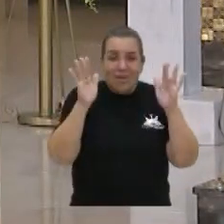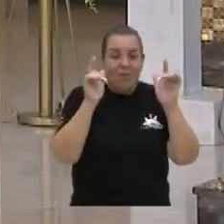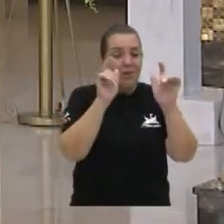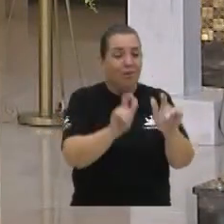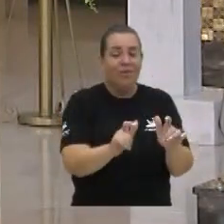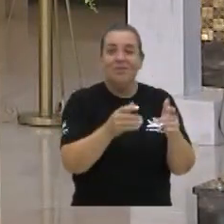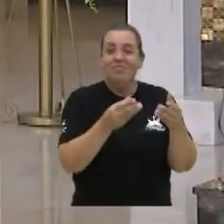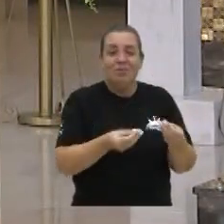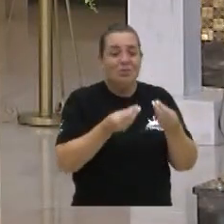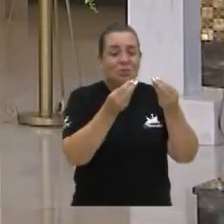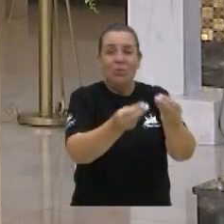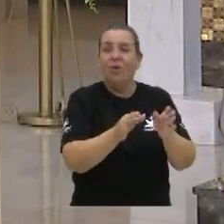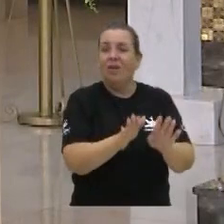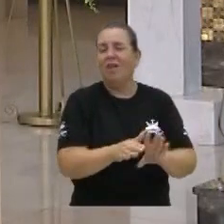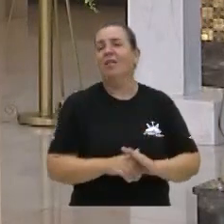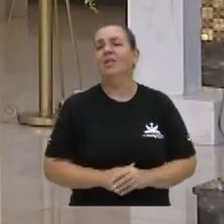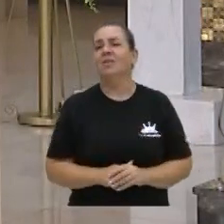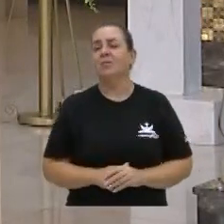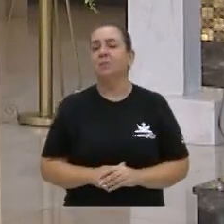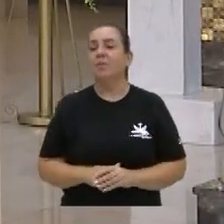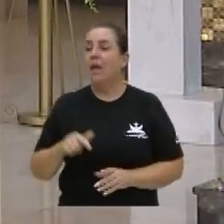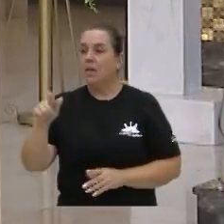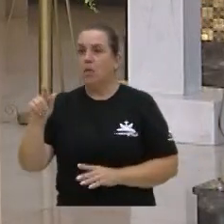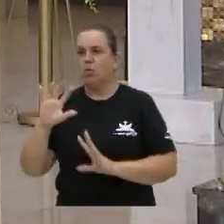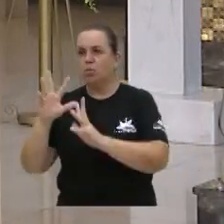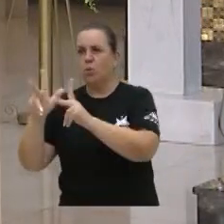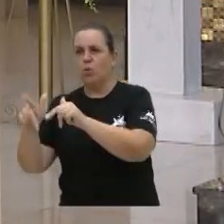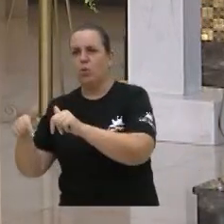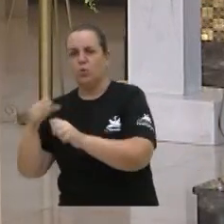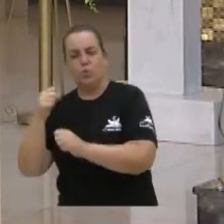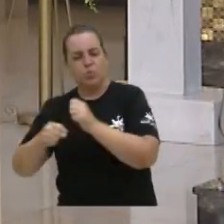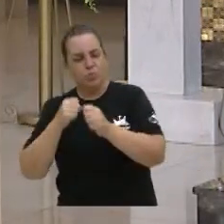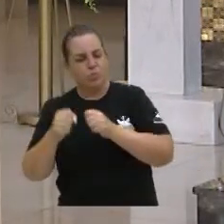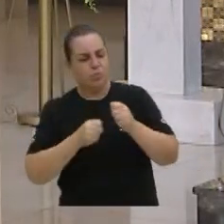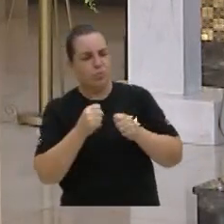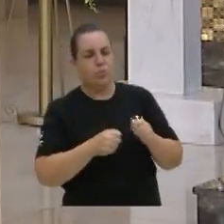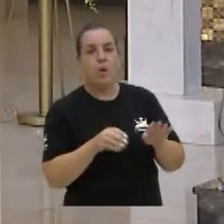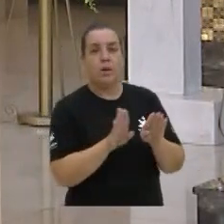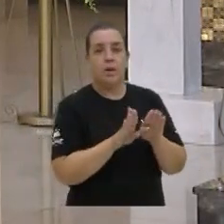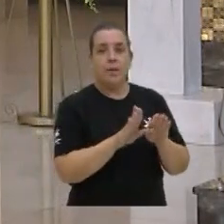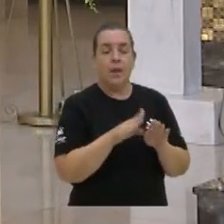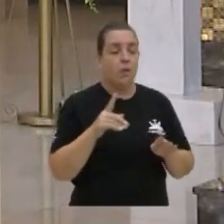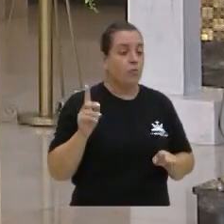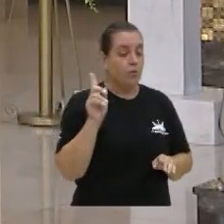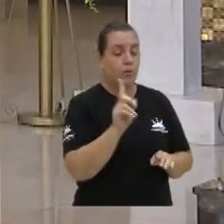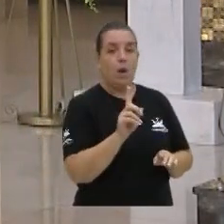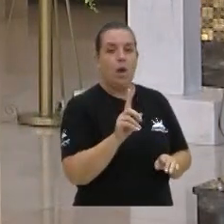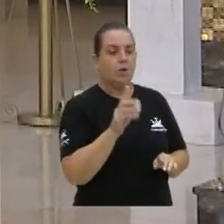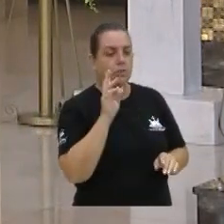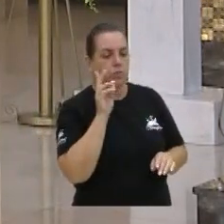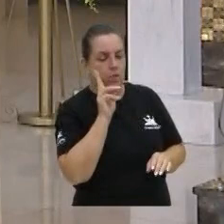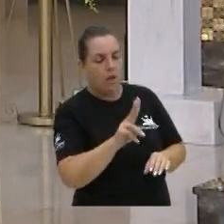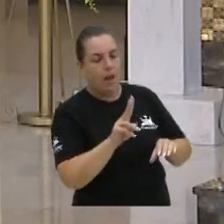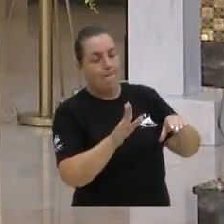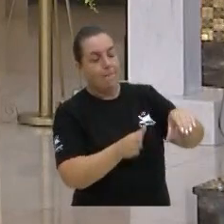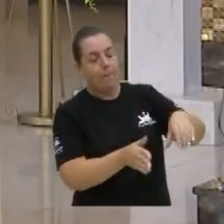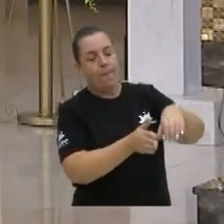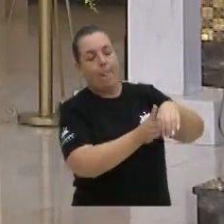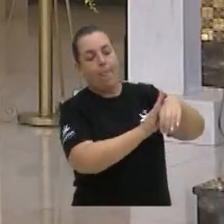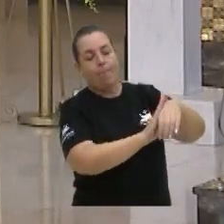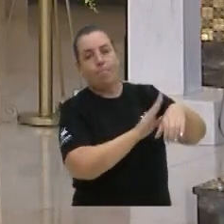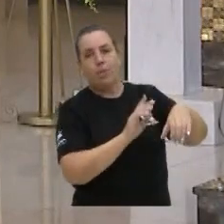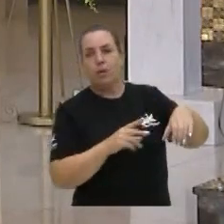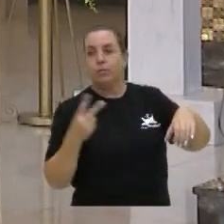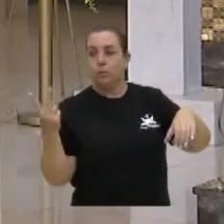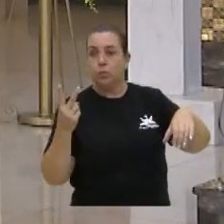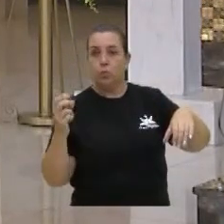o puseram. Saíram então Pedro e o outro discípulo e foram ao túmulo. Os dois